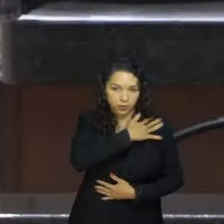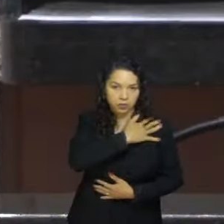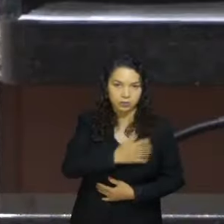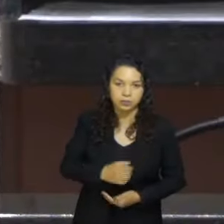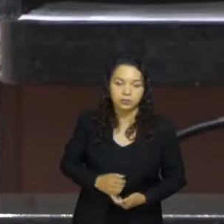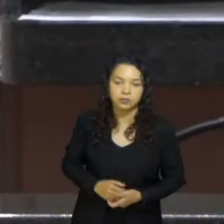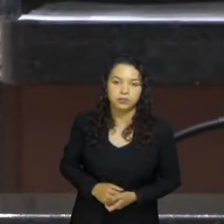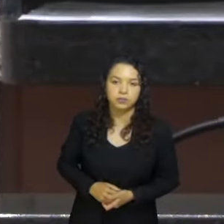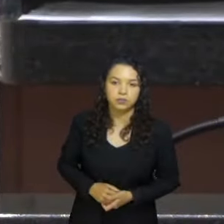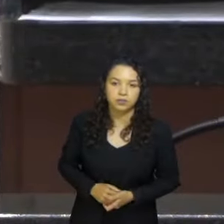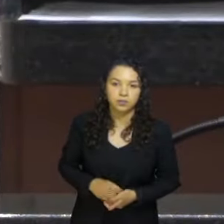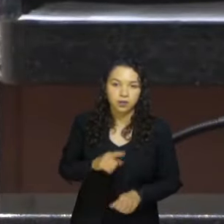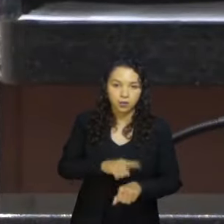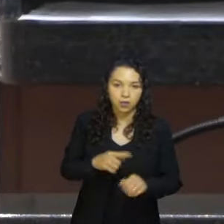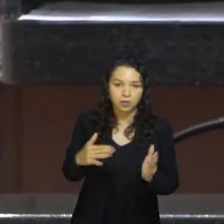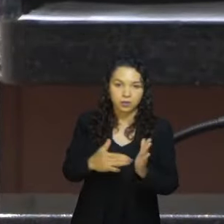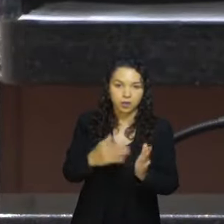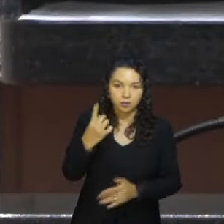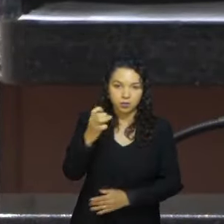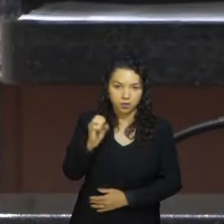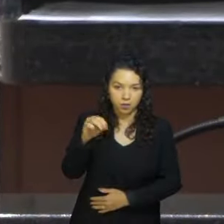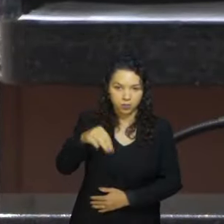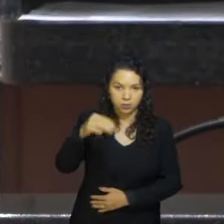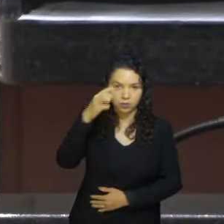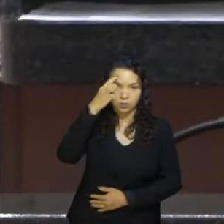Vossa Excelência tem um prazo de até 10 minutos.